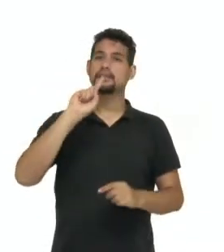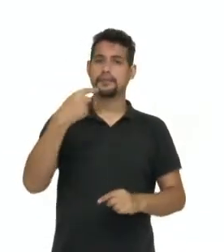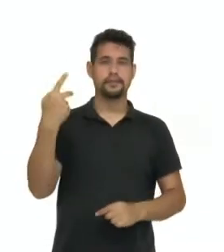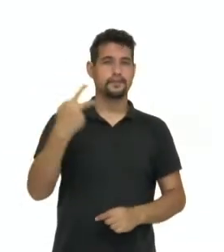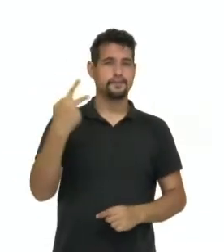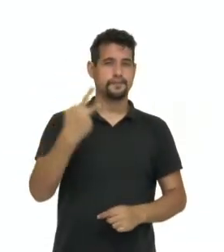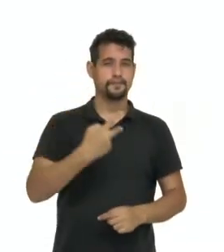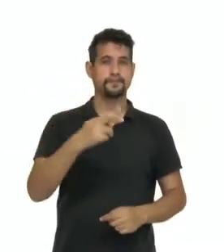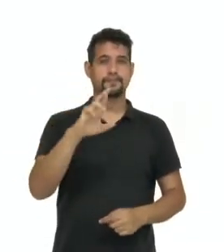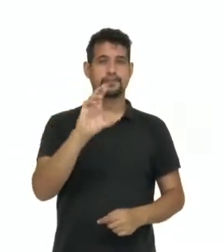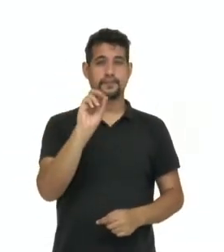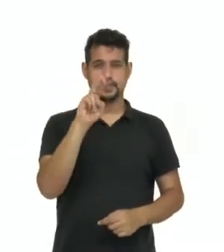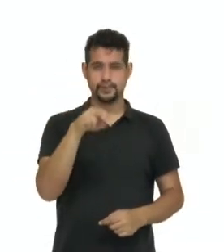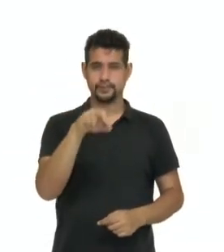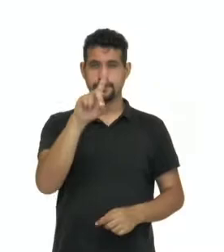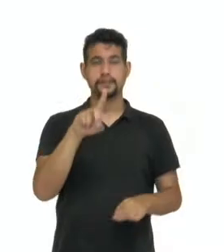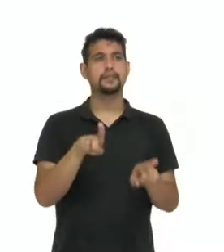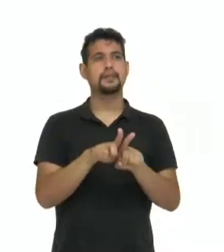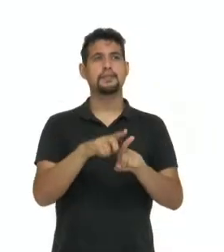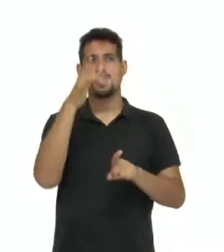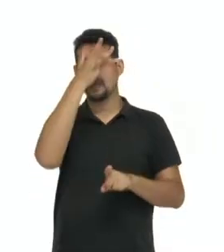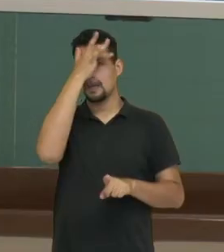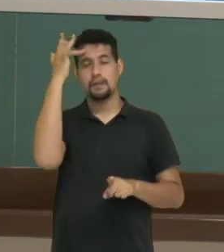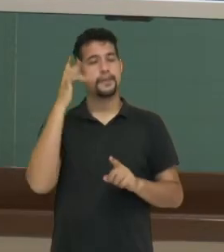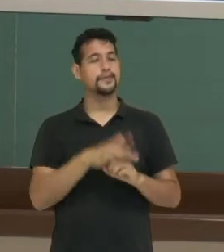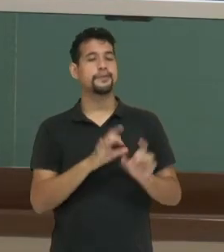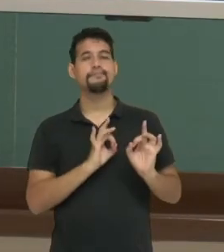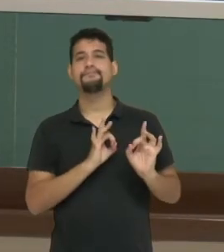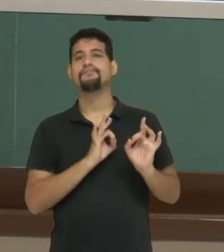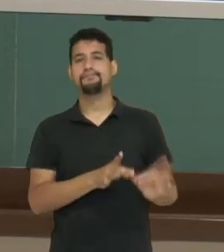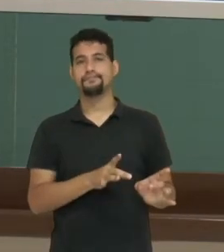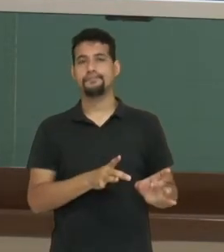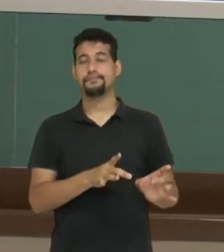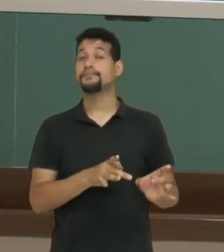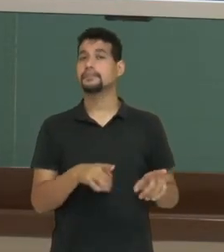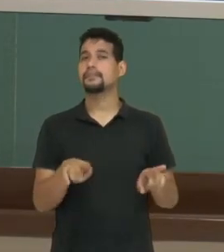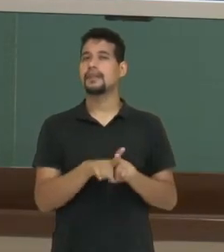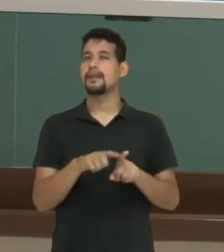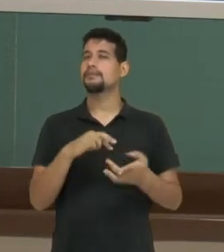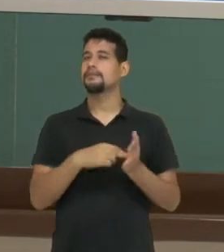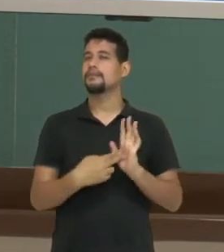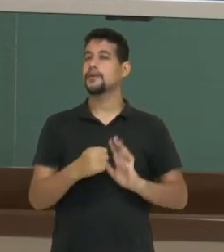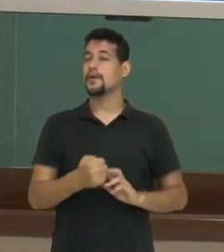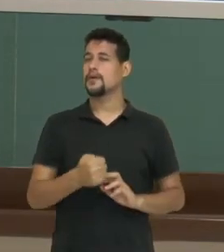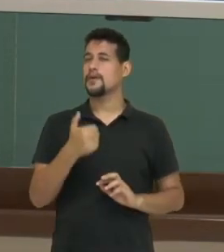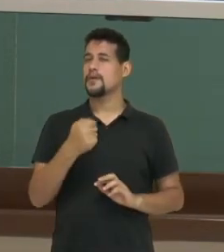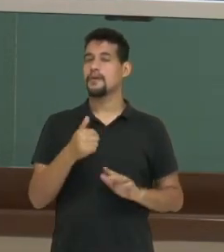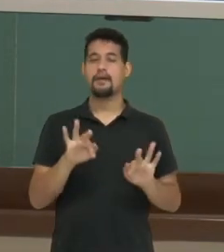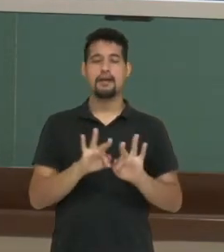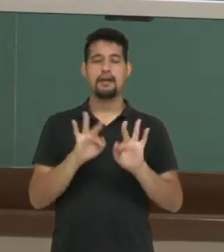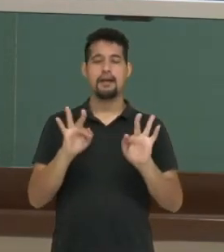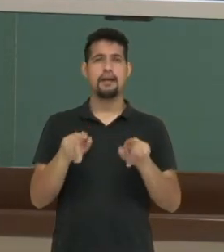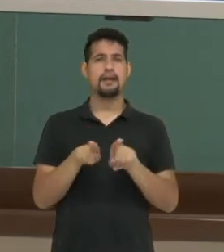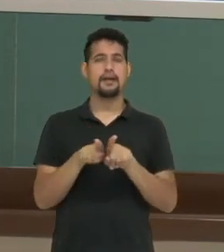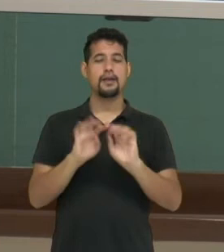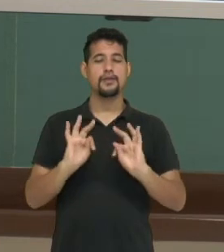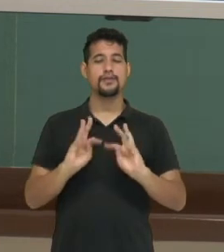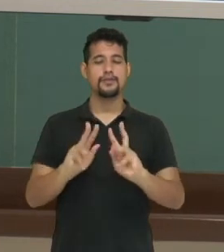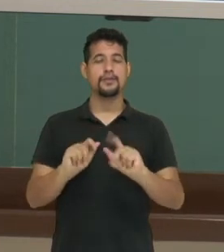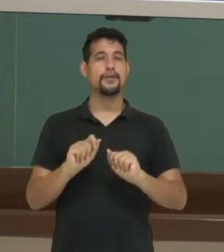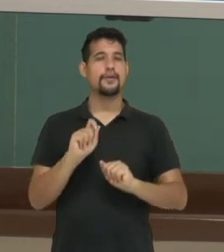round. O oponente for desclassificado. Então aqui estão expressas de forma simplificada todas